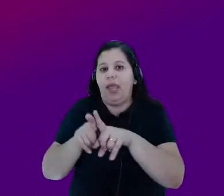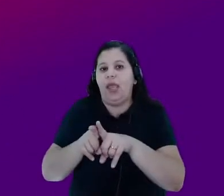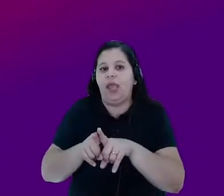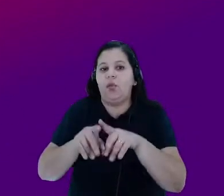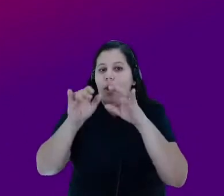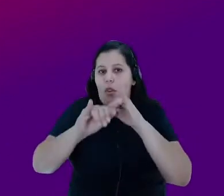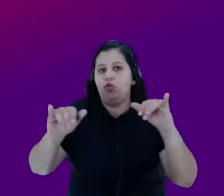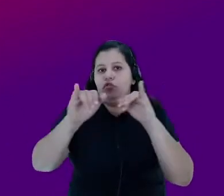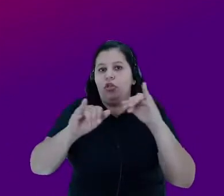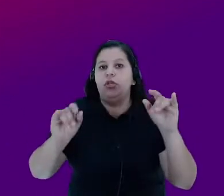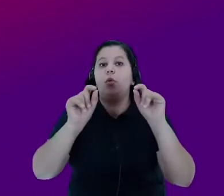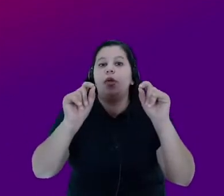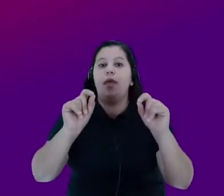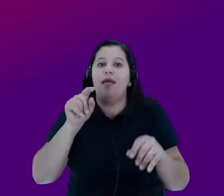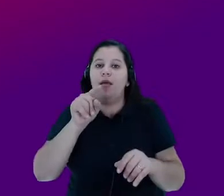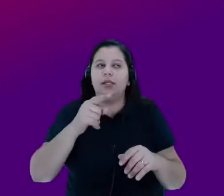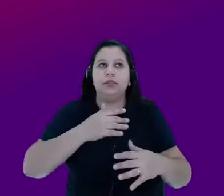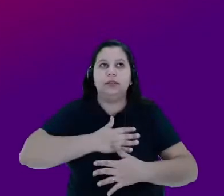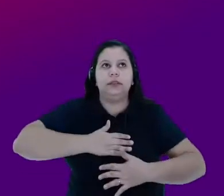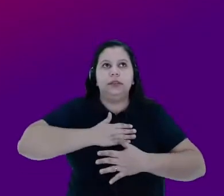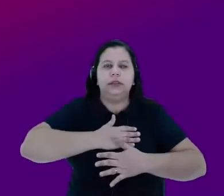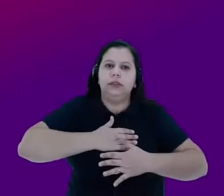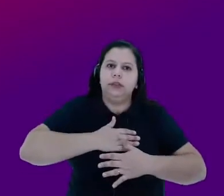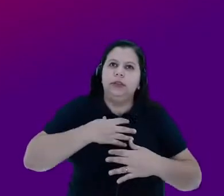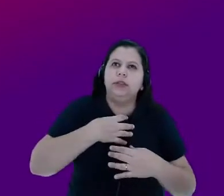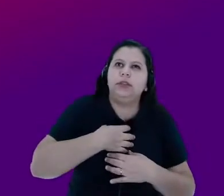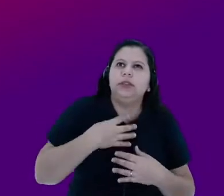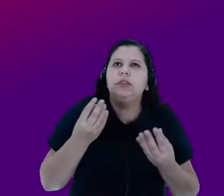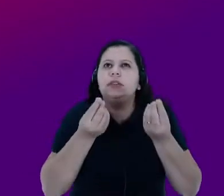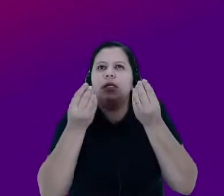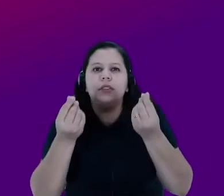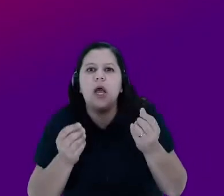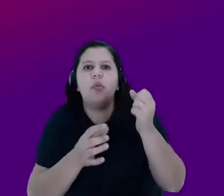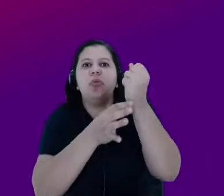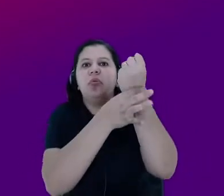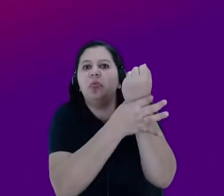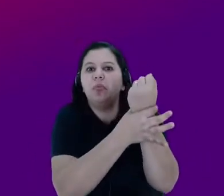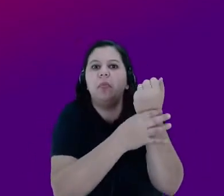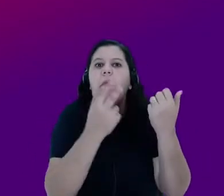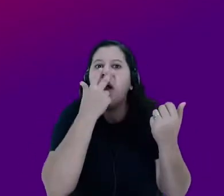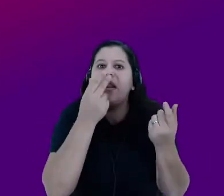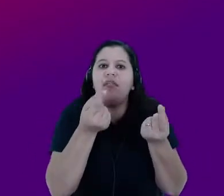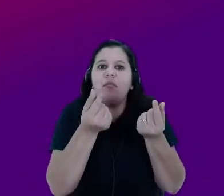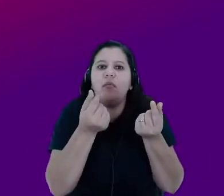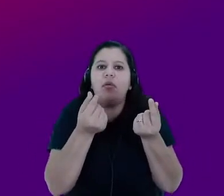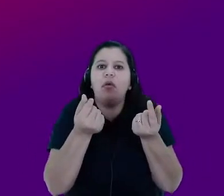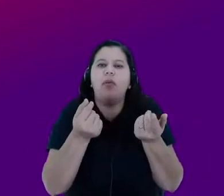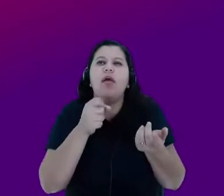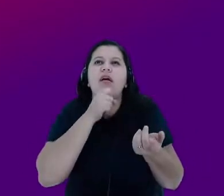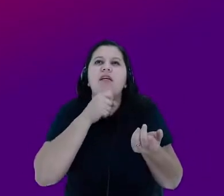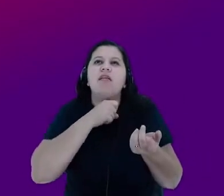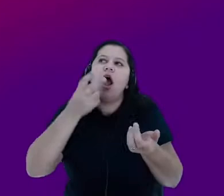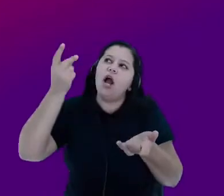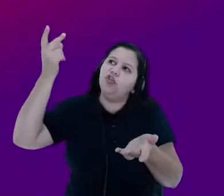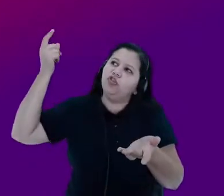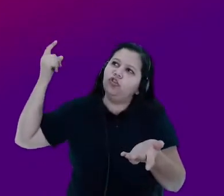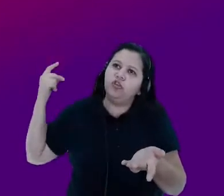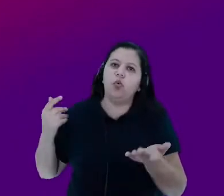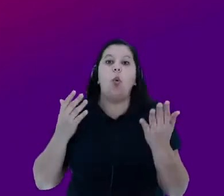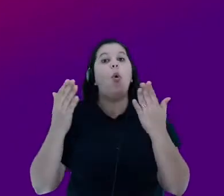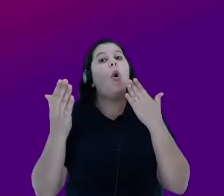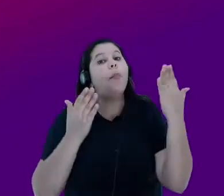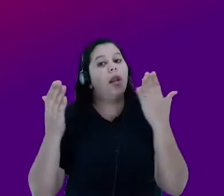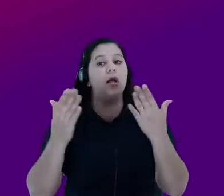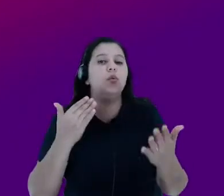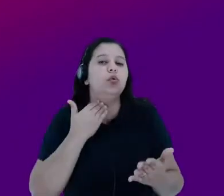que o mercado de seguros ainda carrega de ser uma economia antiga. Fazendo um paralelo com os bancos tradicionais, há alguns anos